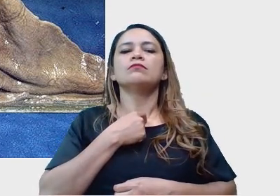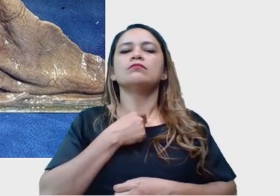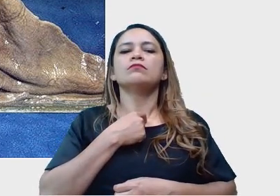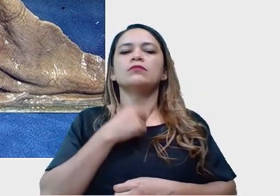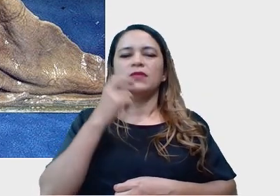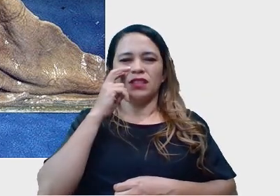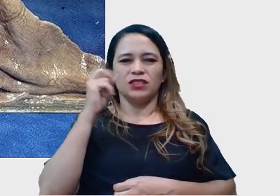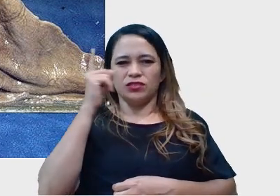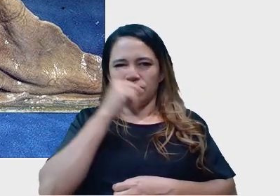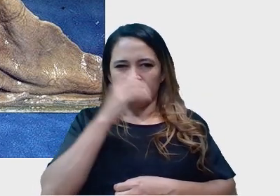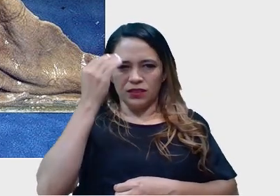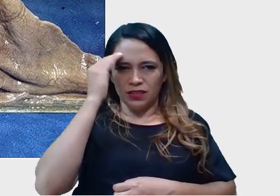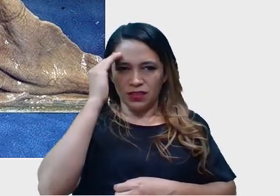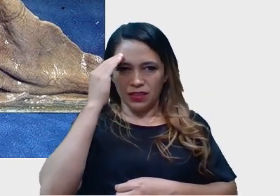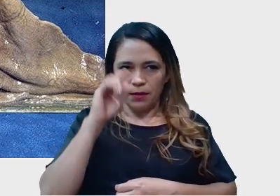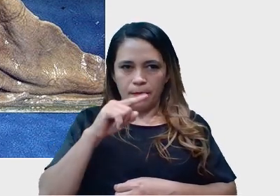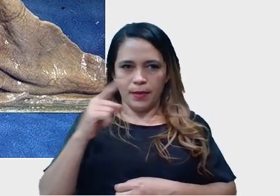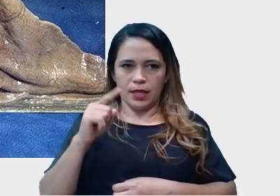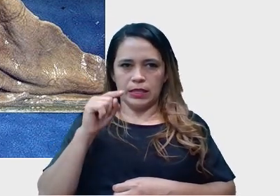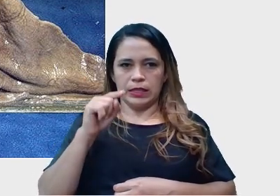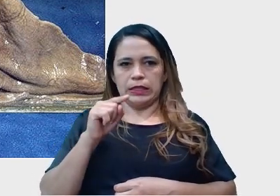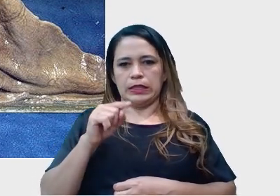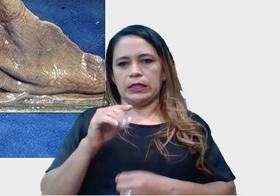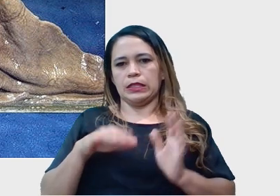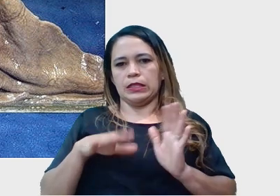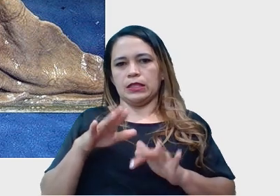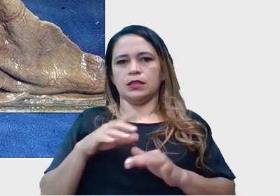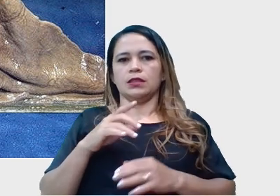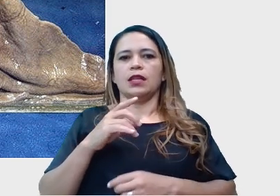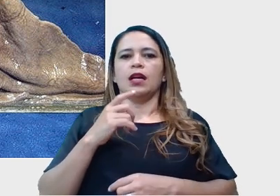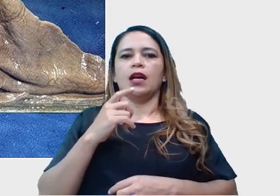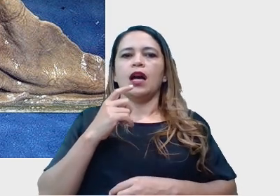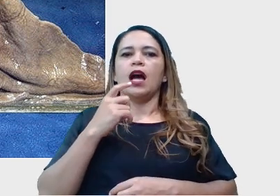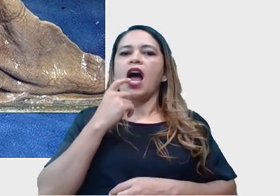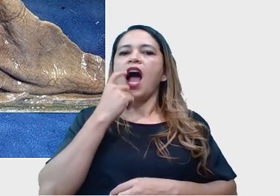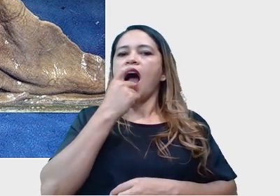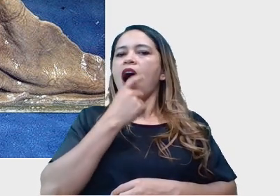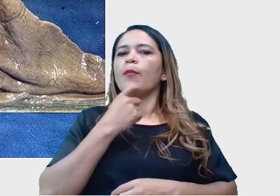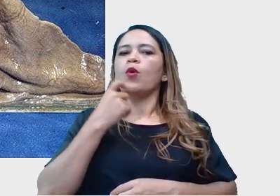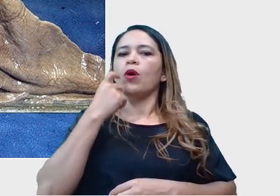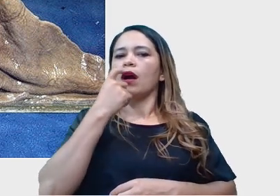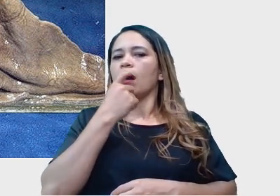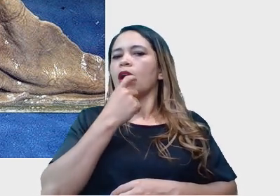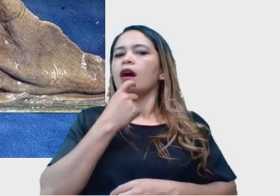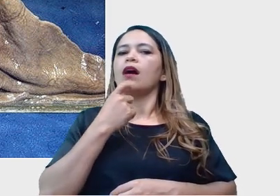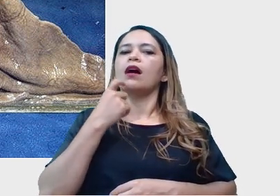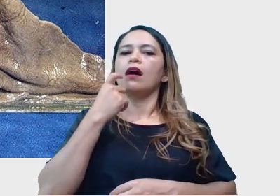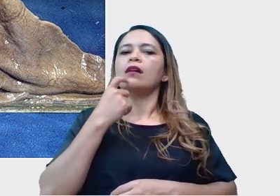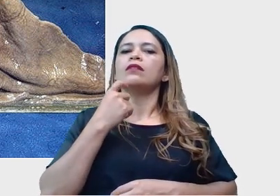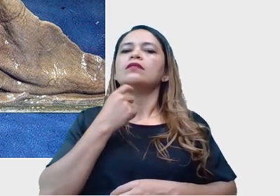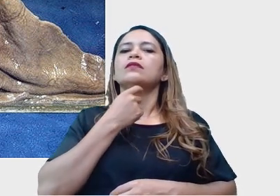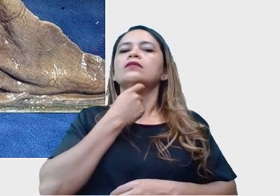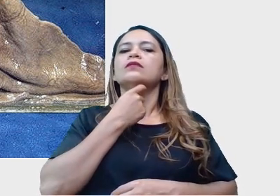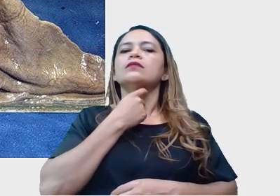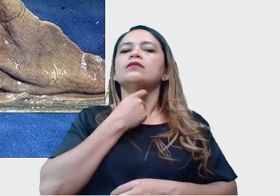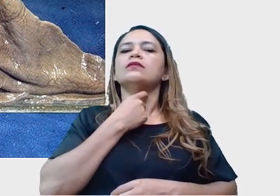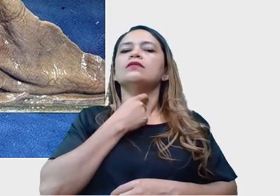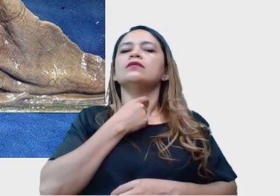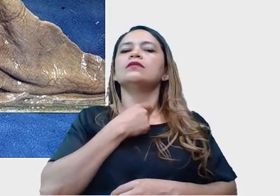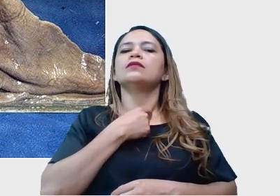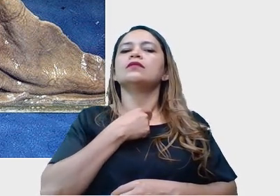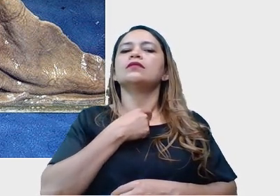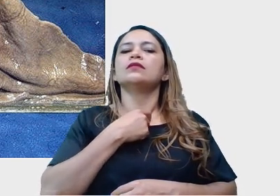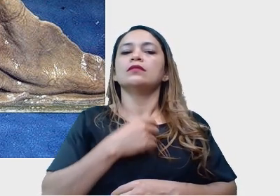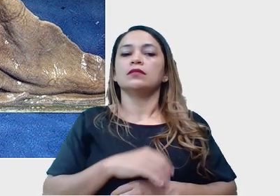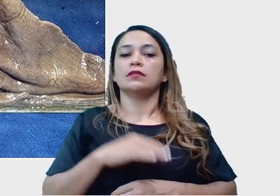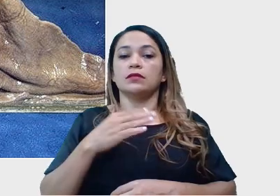de vocês conseguirem entender, mas aqui seria mais ou menos a boca da pessoa, tá? Virada para cima. Aqui seria a garganta da pessoa.